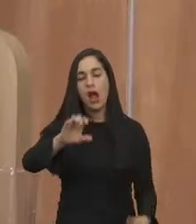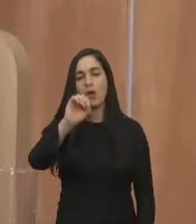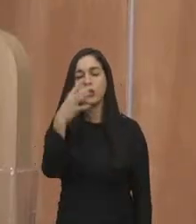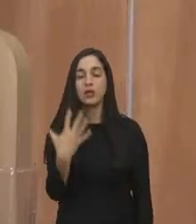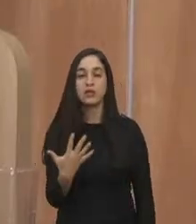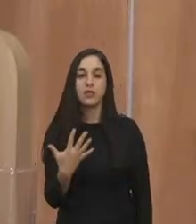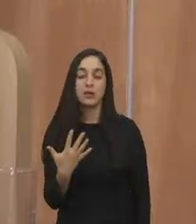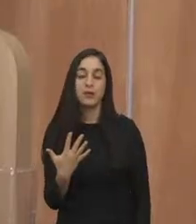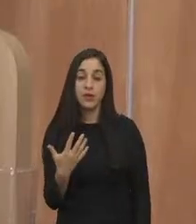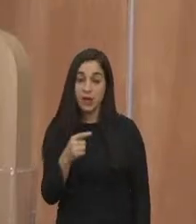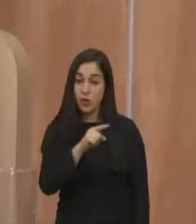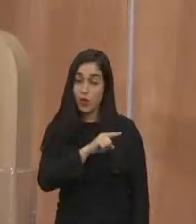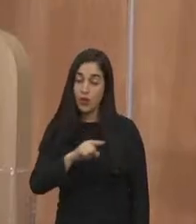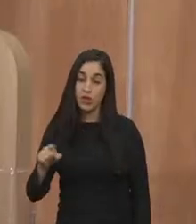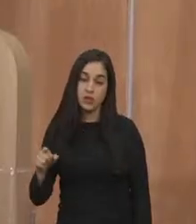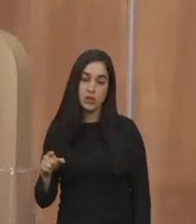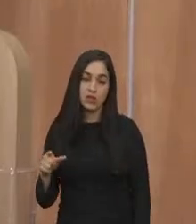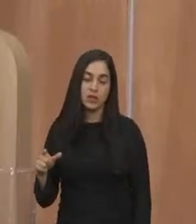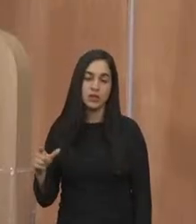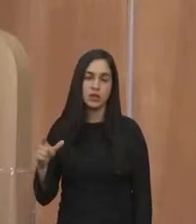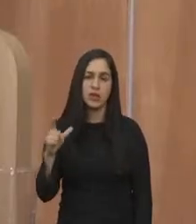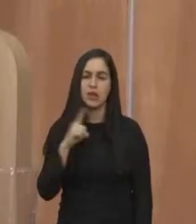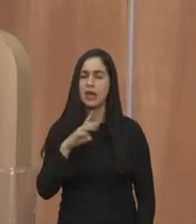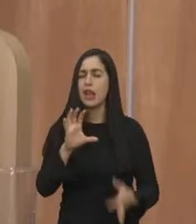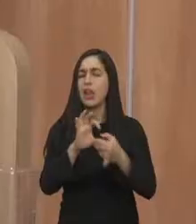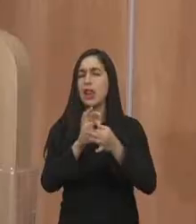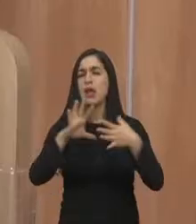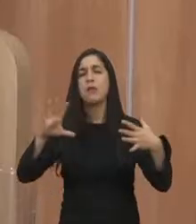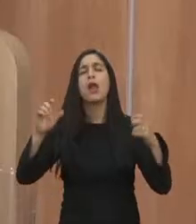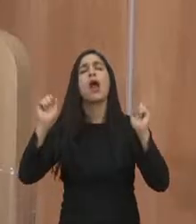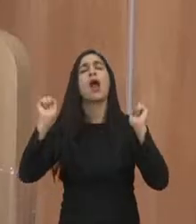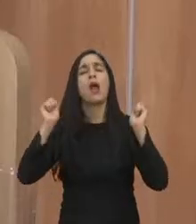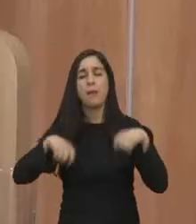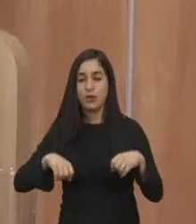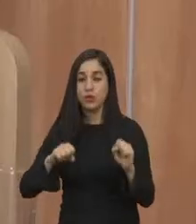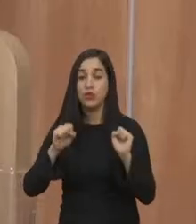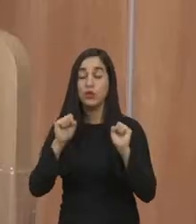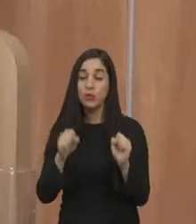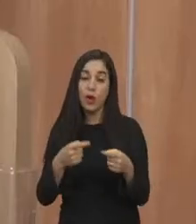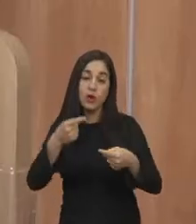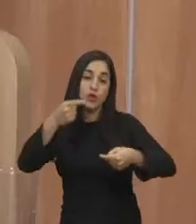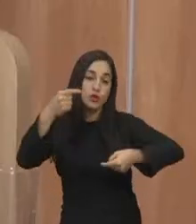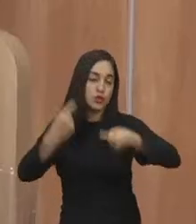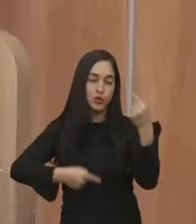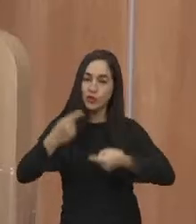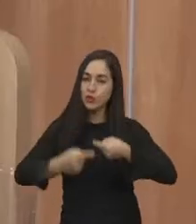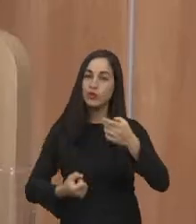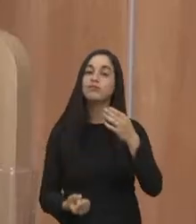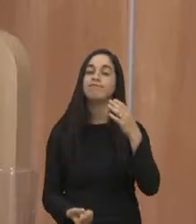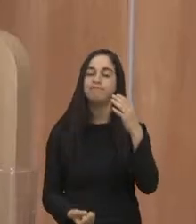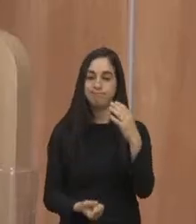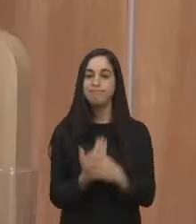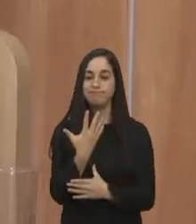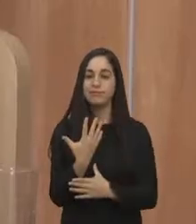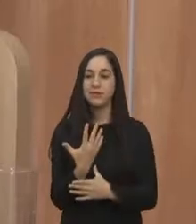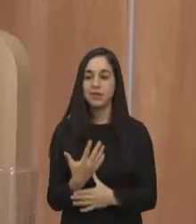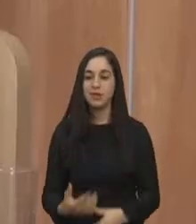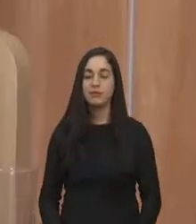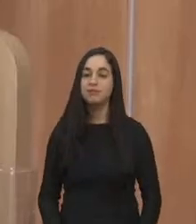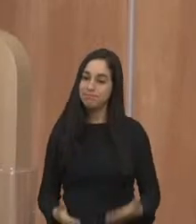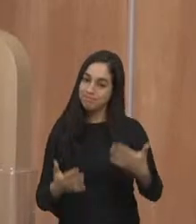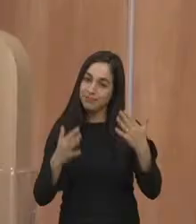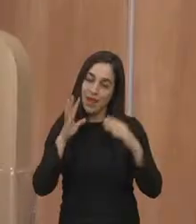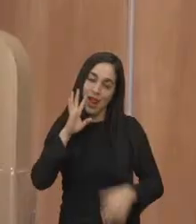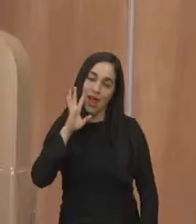acho que, assim, vocês têm total liberdade e capacidade de discussão e de criar isso dentro do campus. Muito